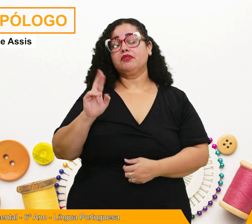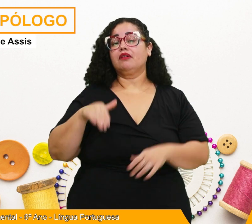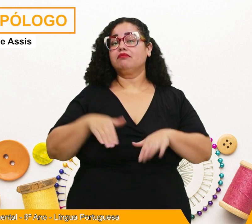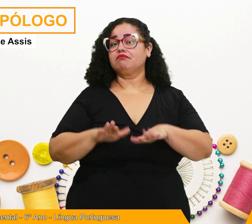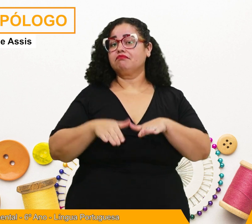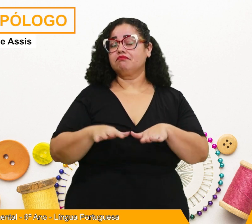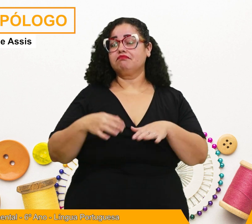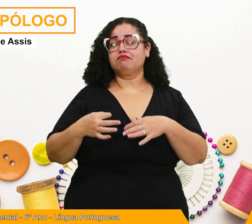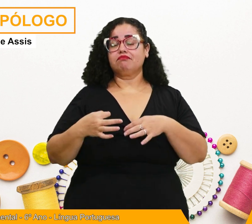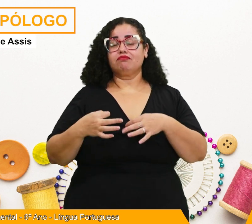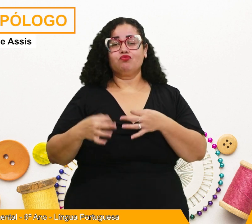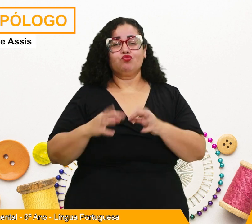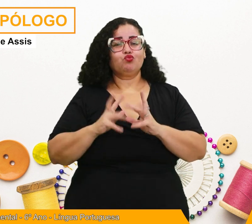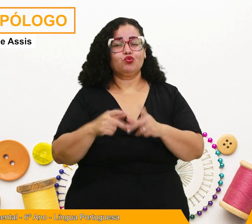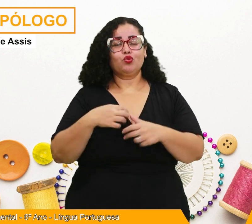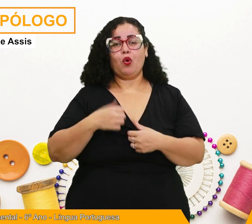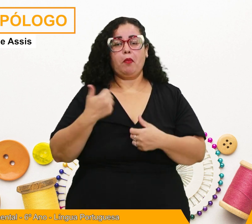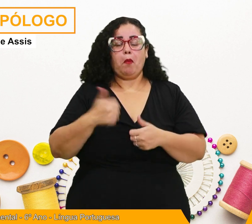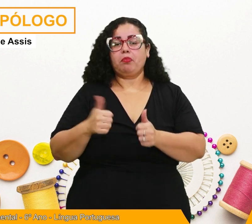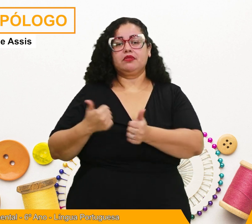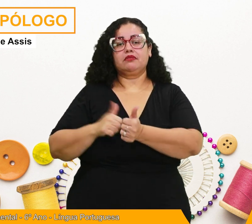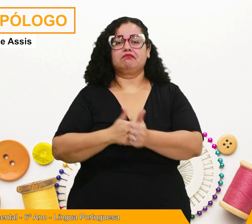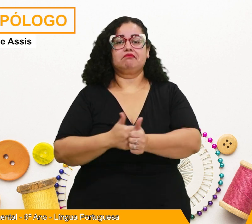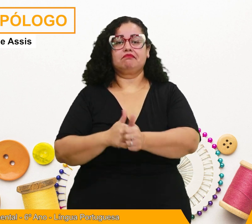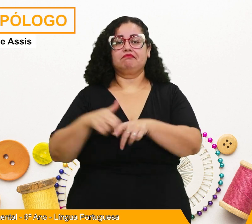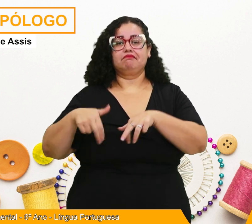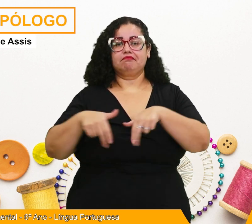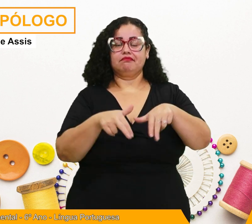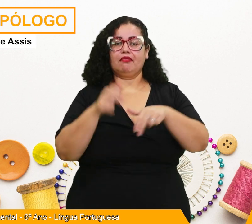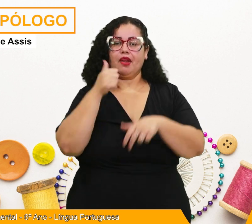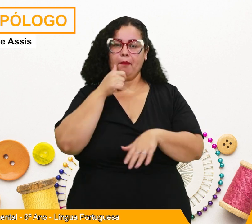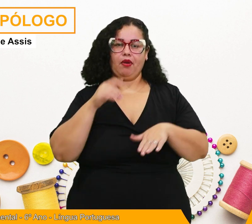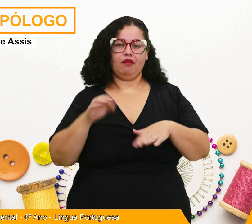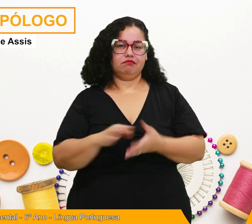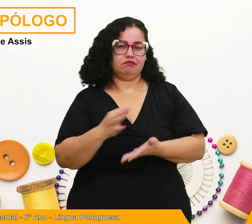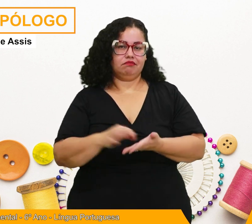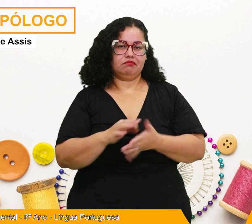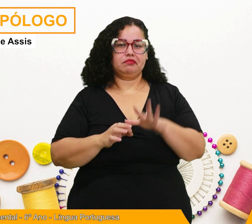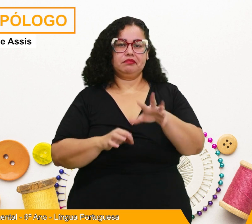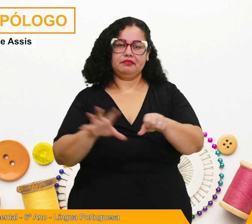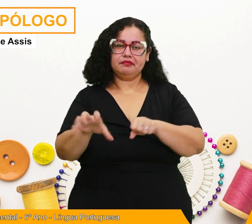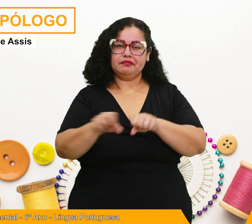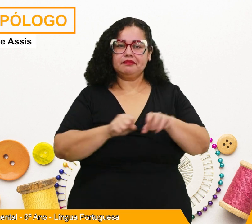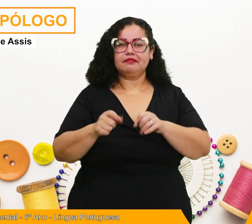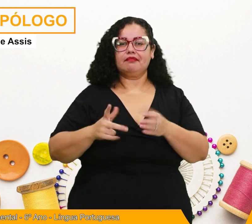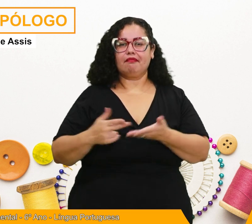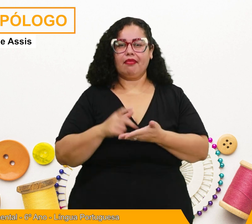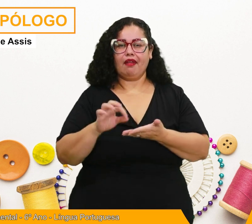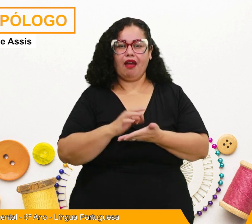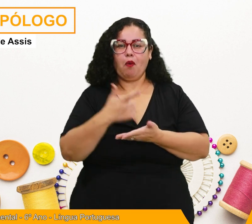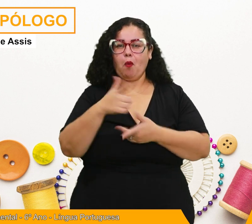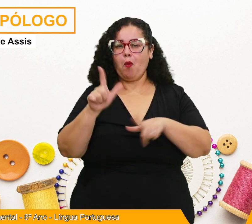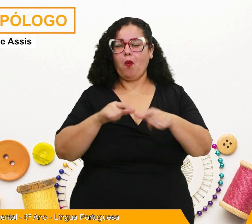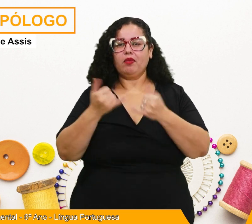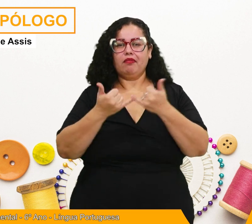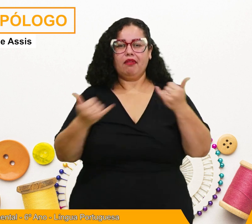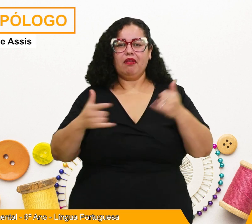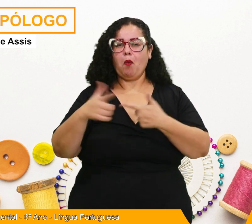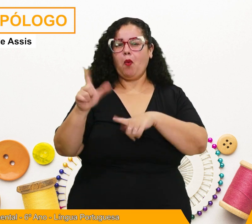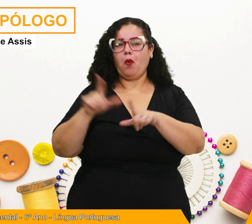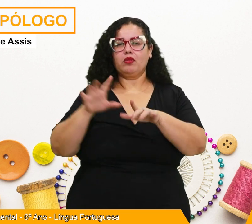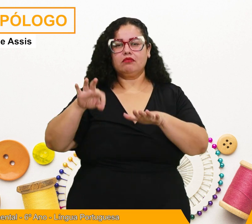de si para não andar atrás dela. Chegou a costureira, pegou do pano, pegou da agulha, pegou da